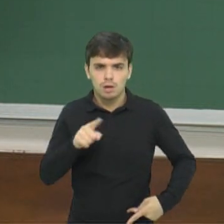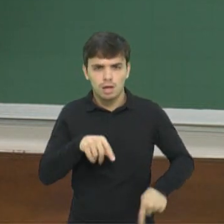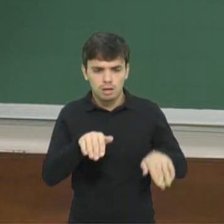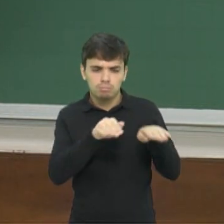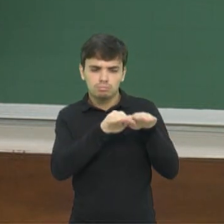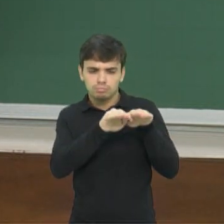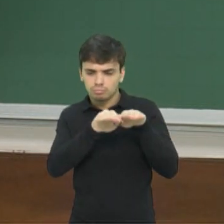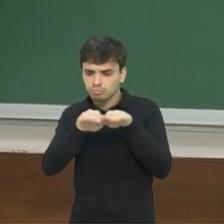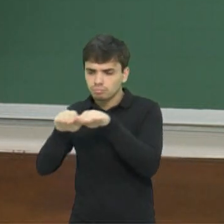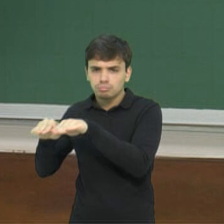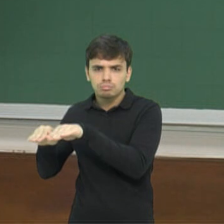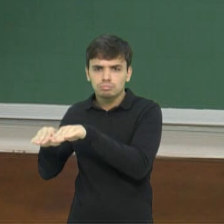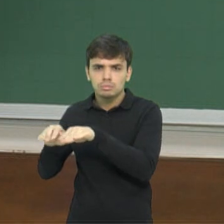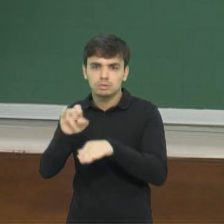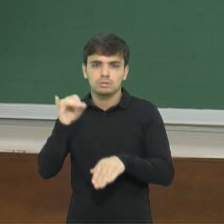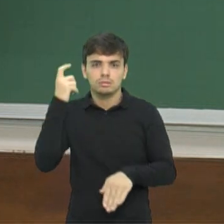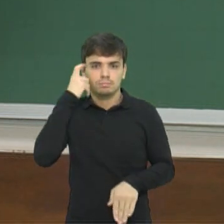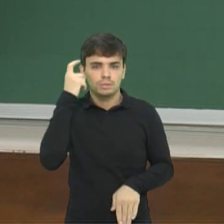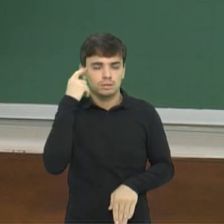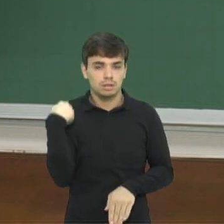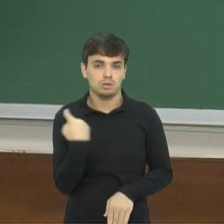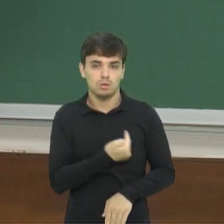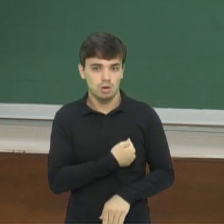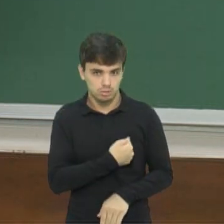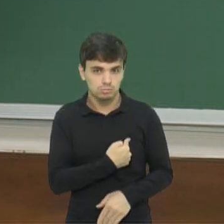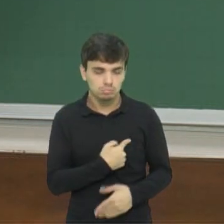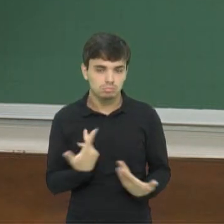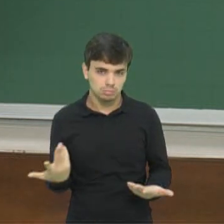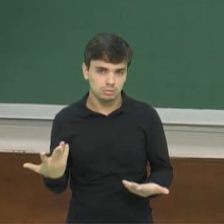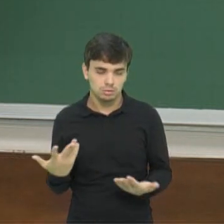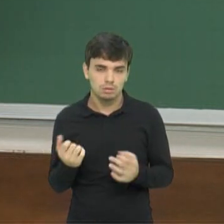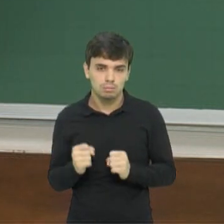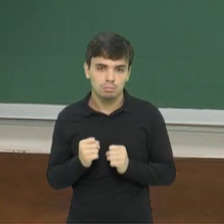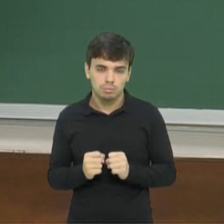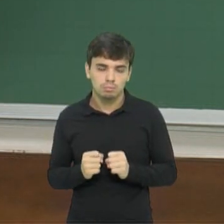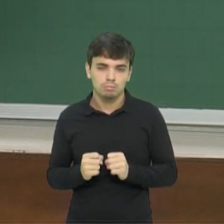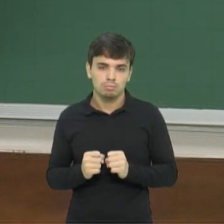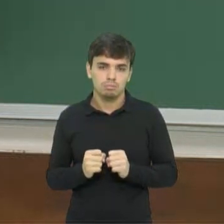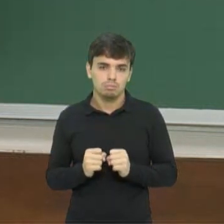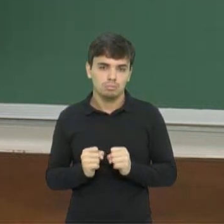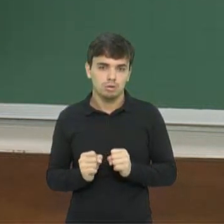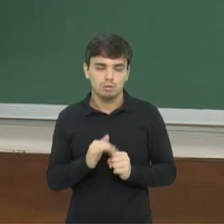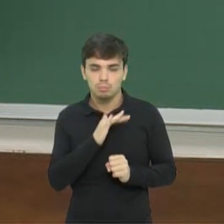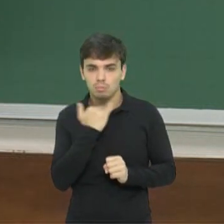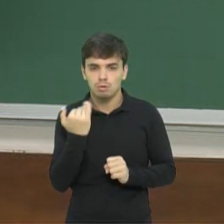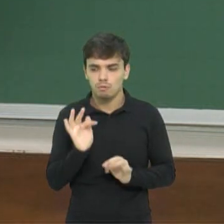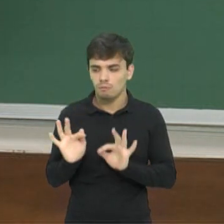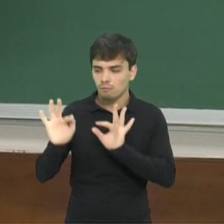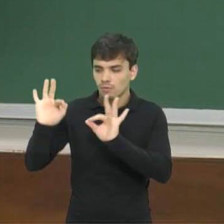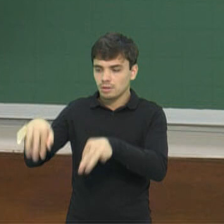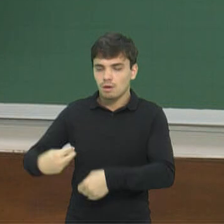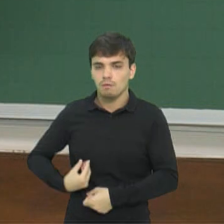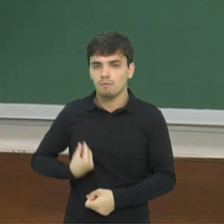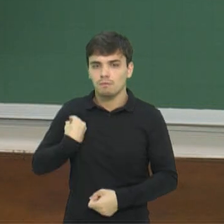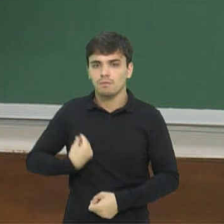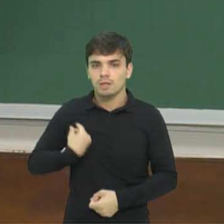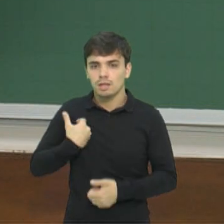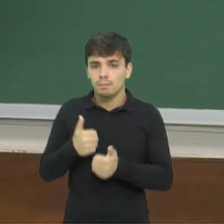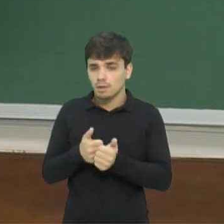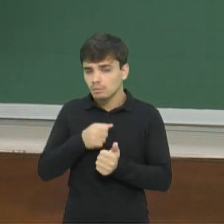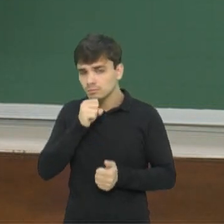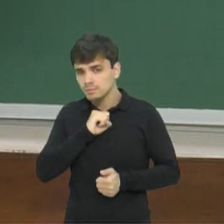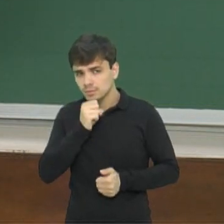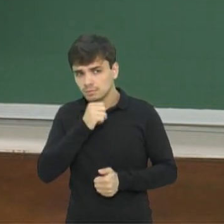essa linha? Se a gente pensar no nosso caso, gente, a gente morre muito mais lá no final da vida, né? Quando tá mais